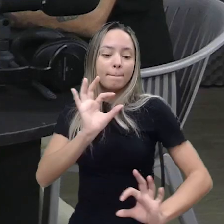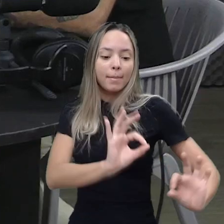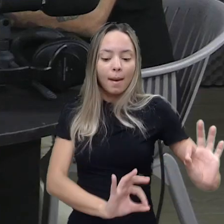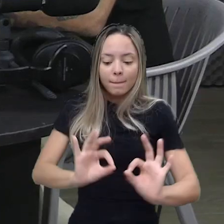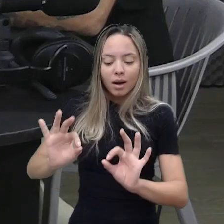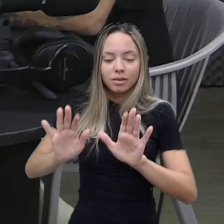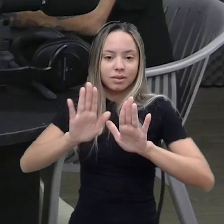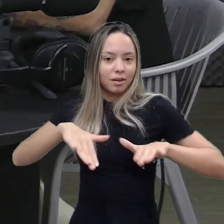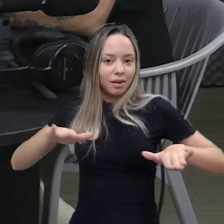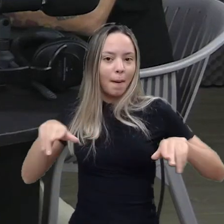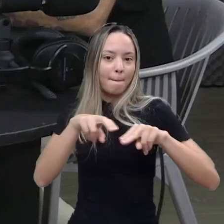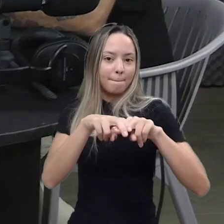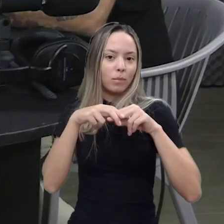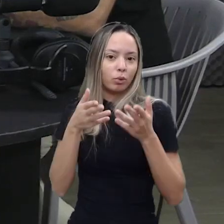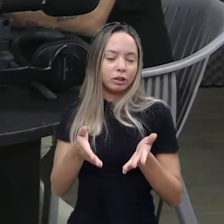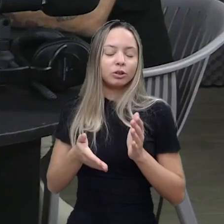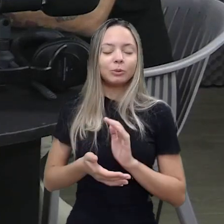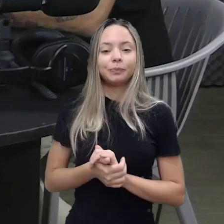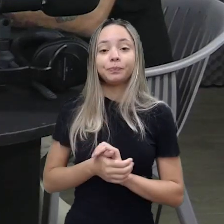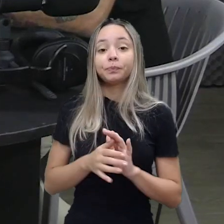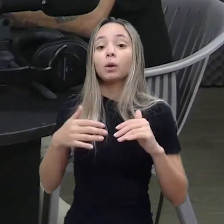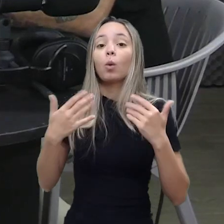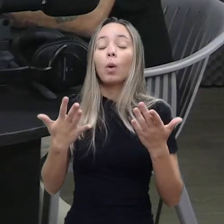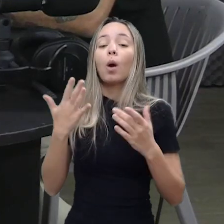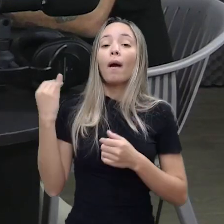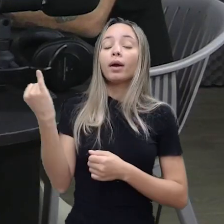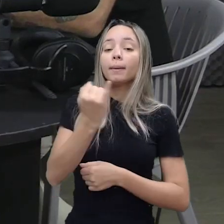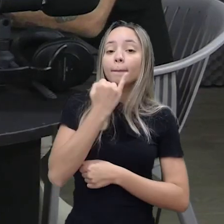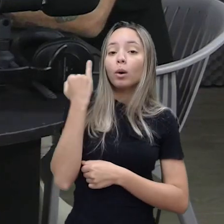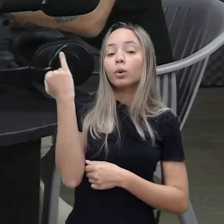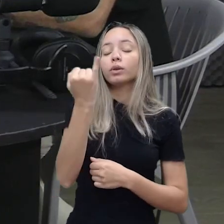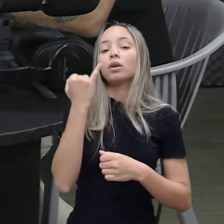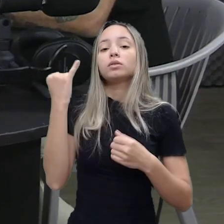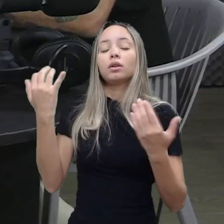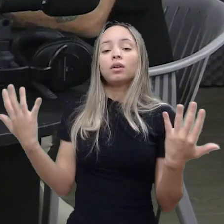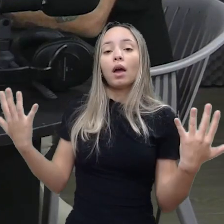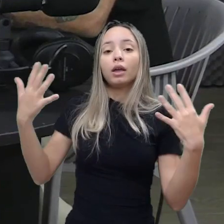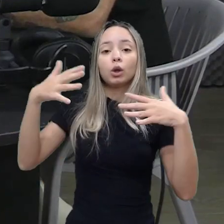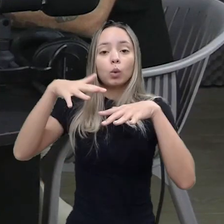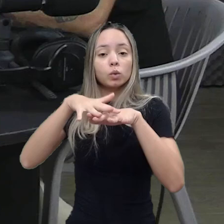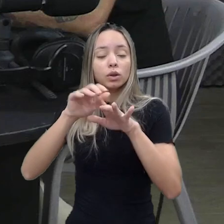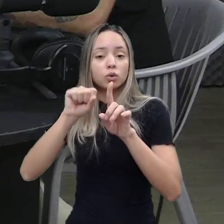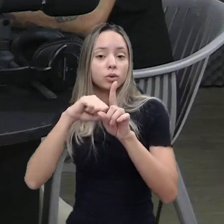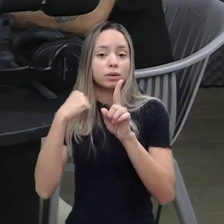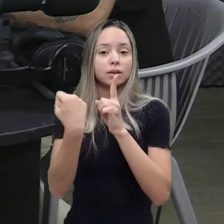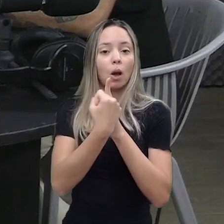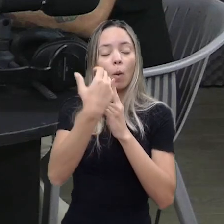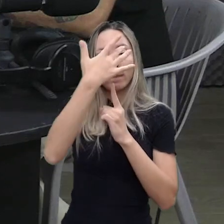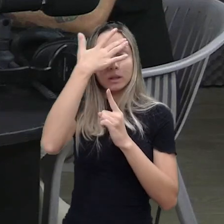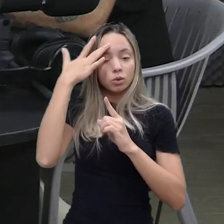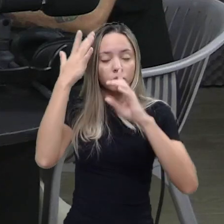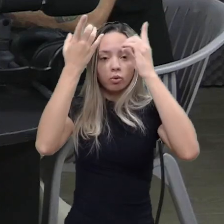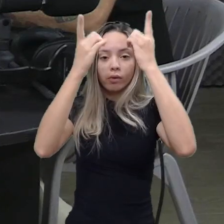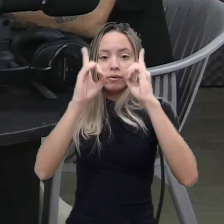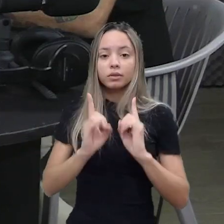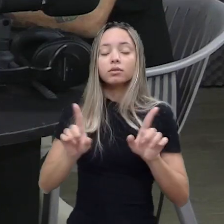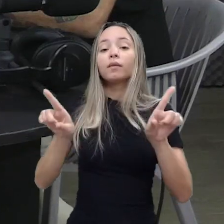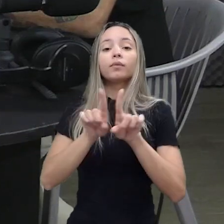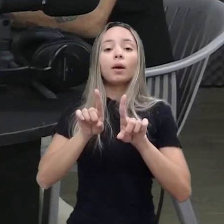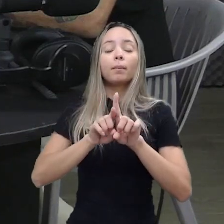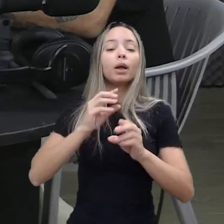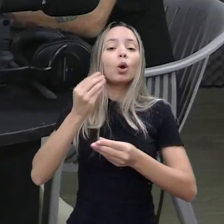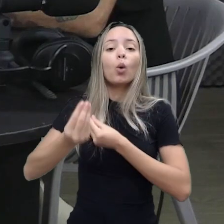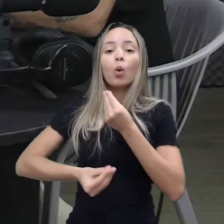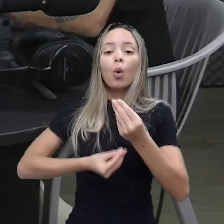né? Cláudia, Exato. me diz uma coisa: qual é a importância da inclusão social para pessoas com deficiência e como ela pode ser